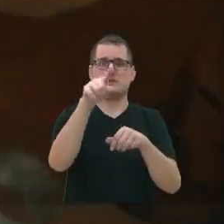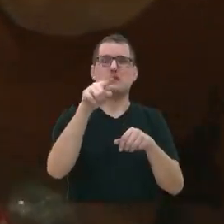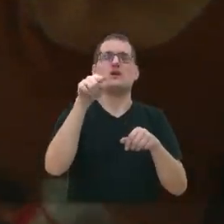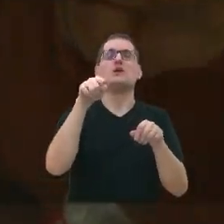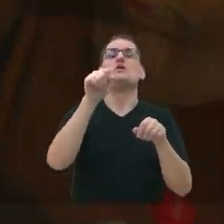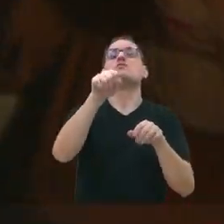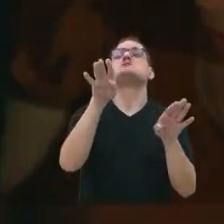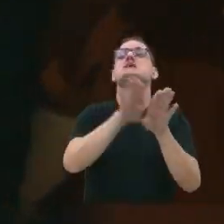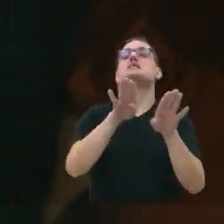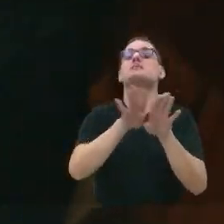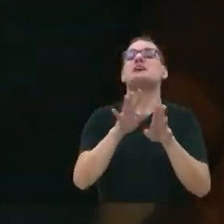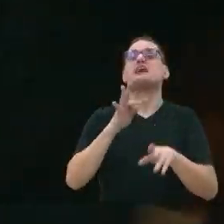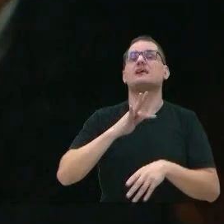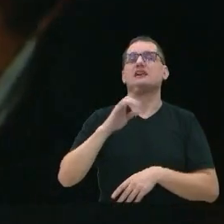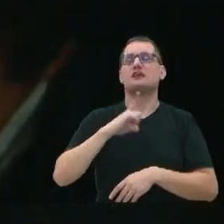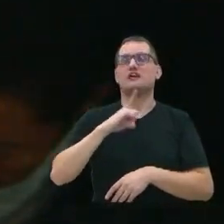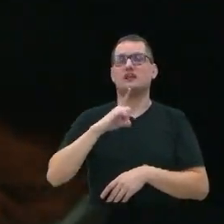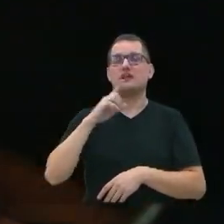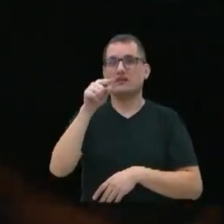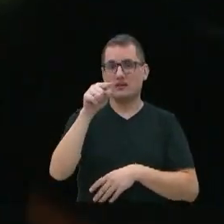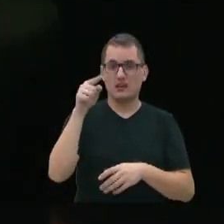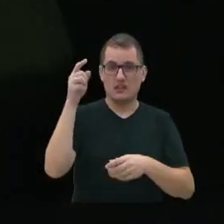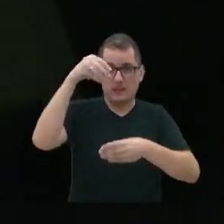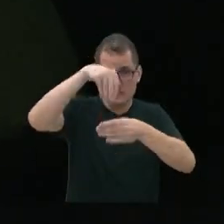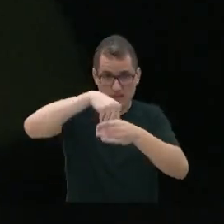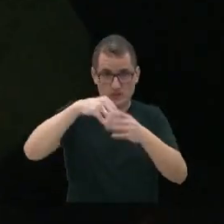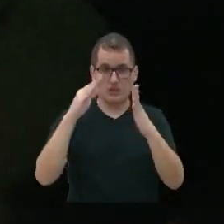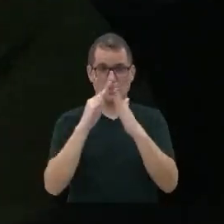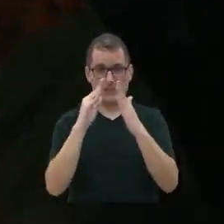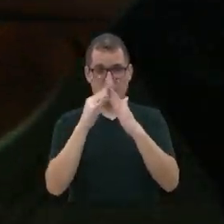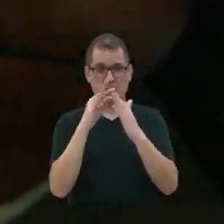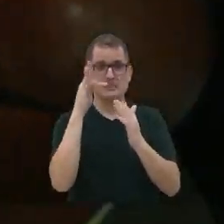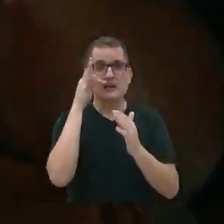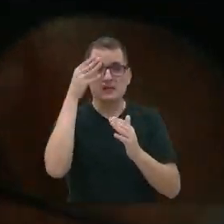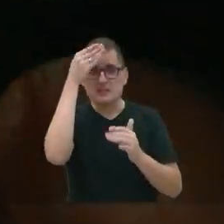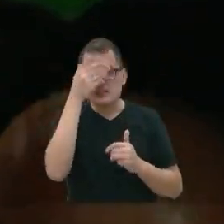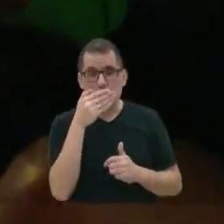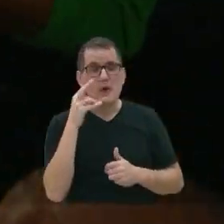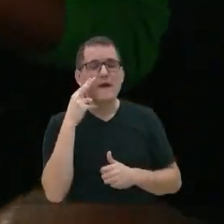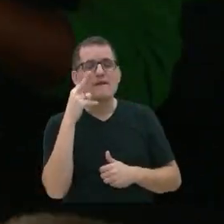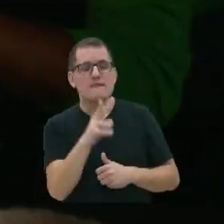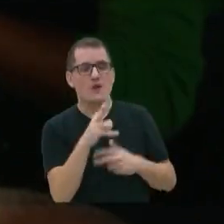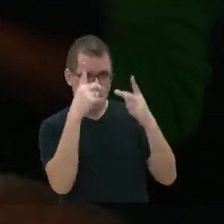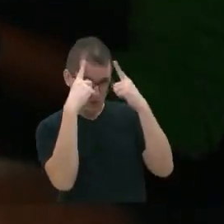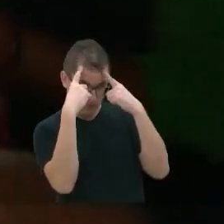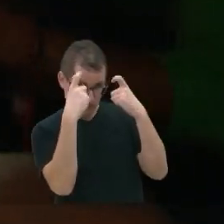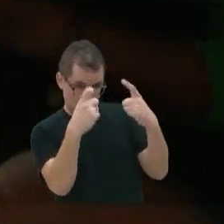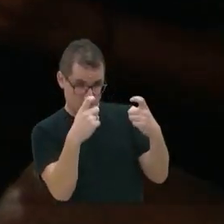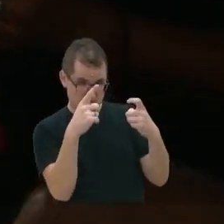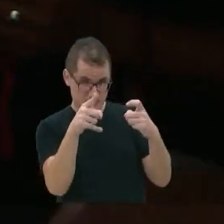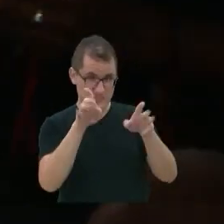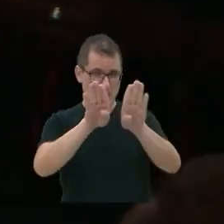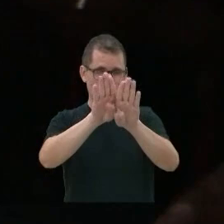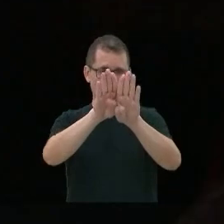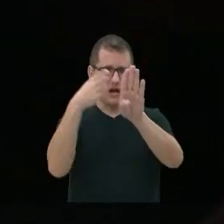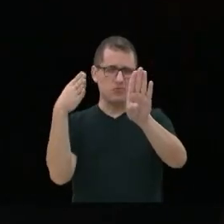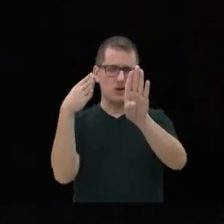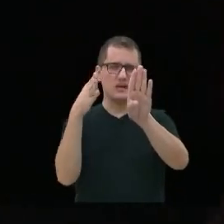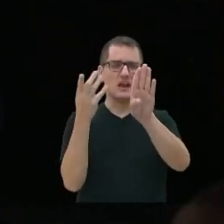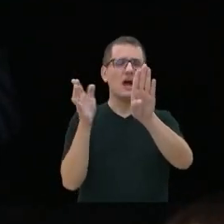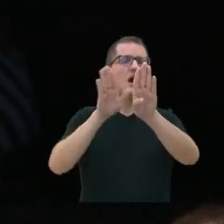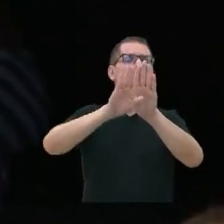testemunha de violência física na sua casa, a imagem que o Senhor me dá, você atrás da porta, ainda